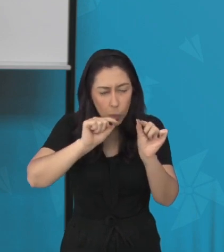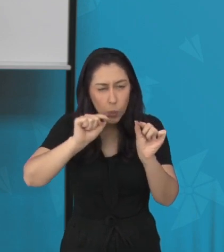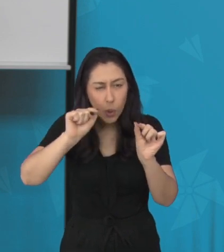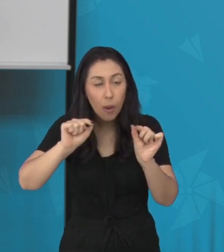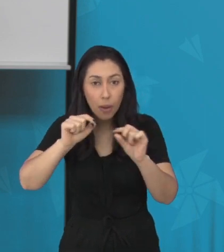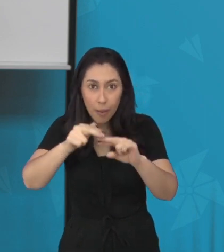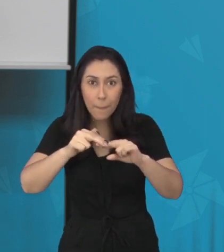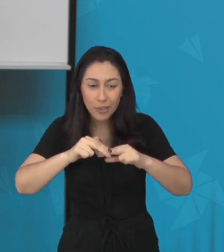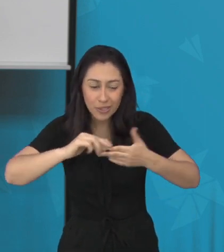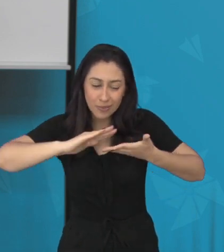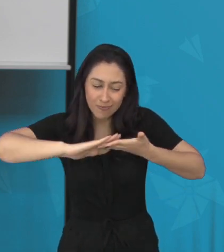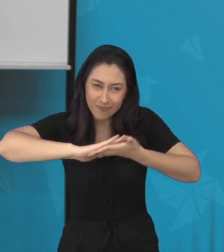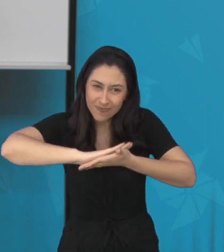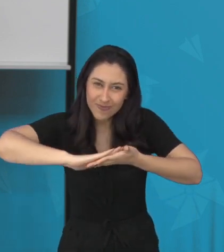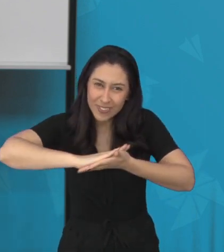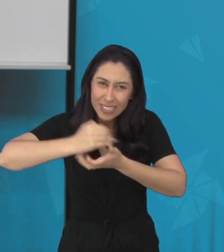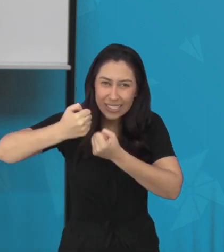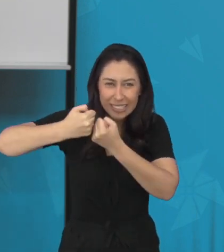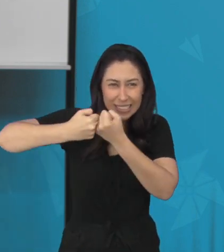exista.